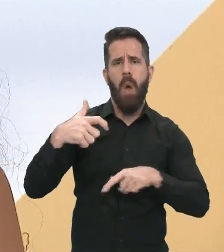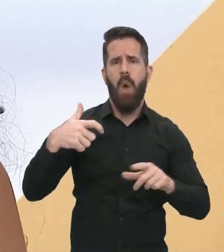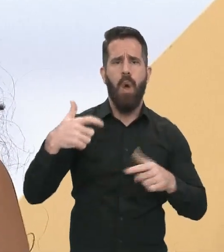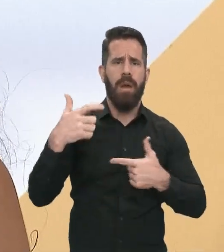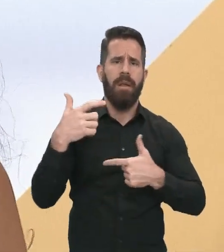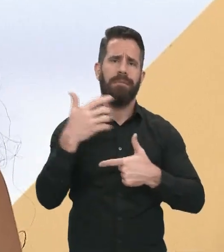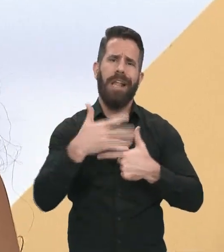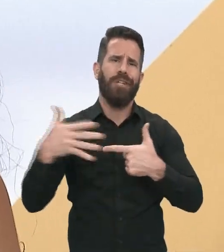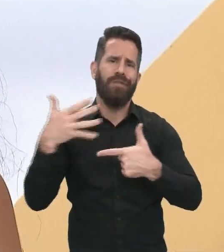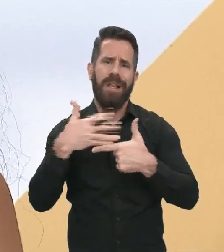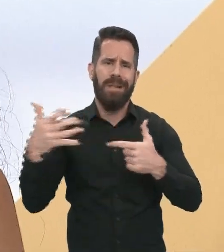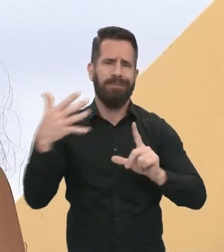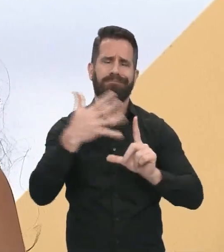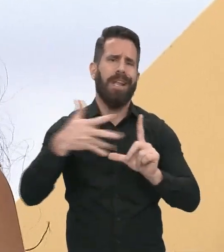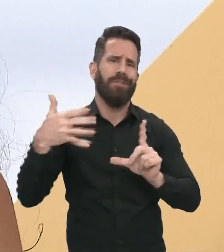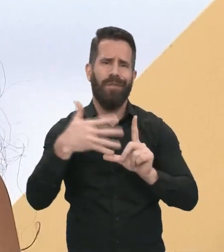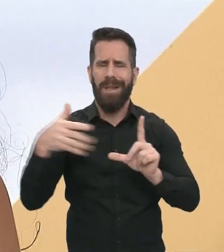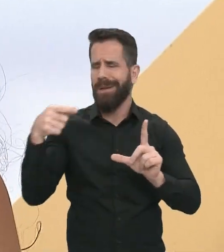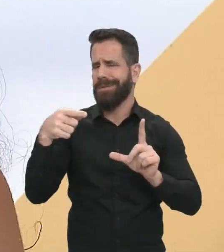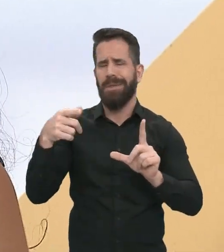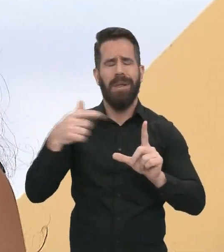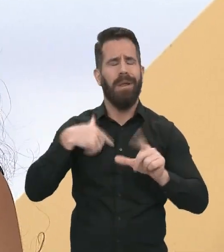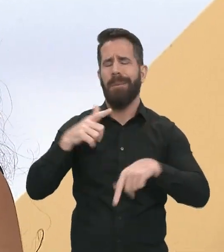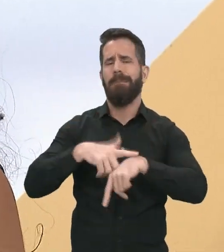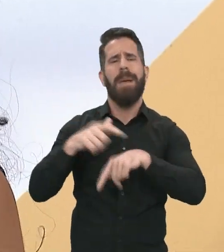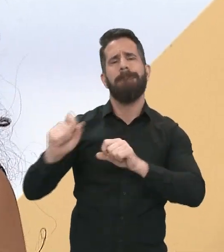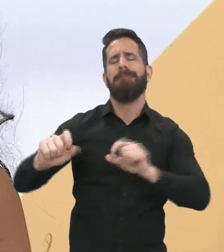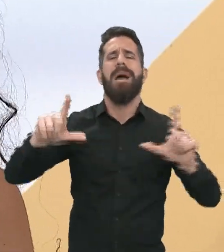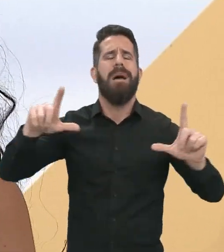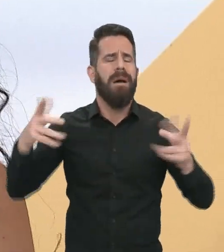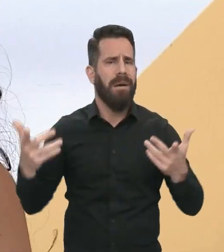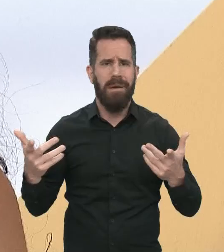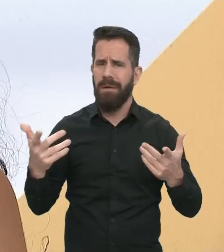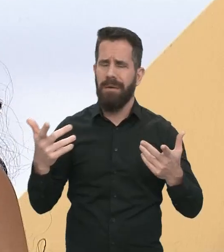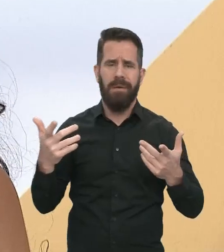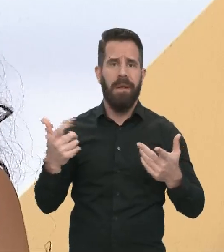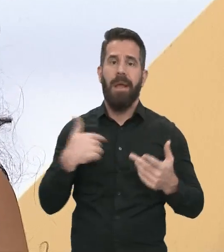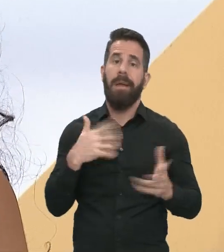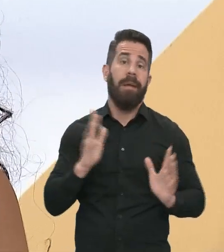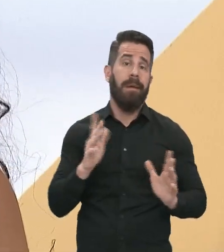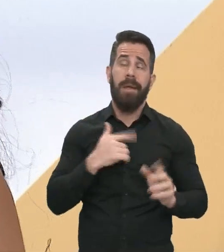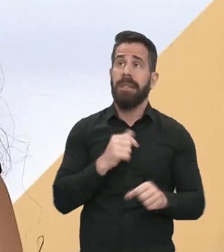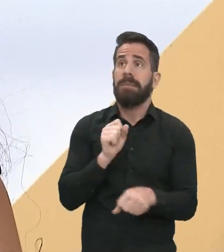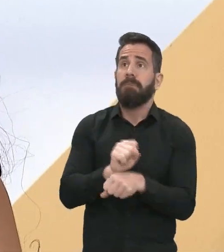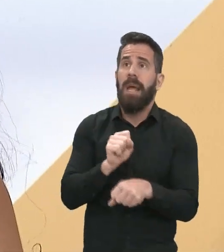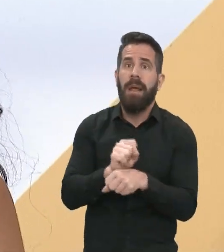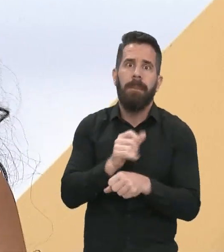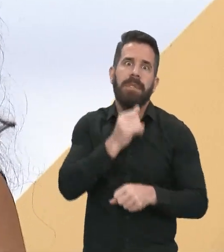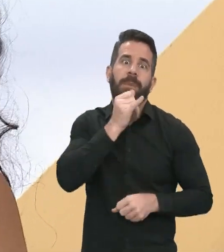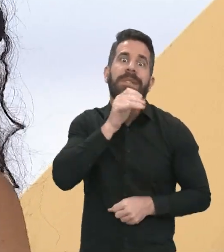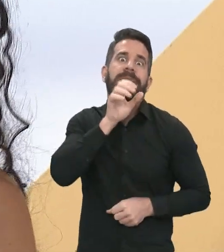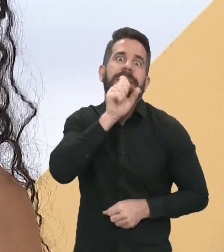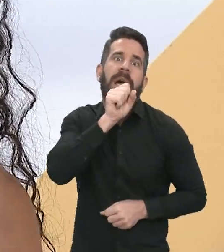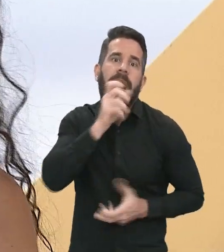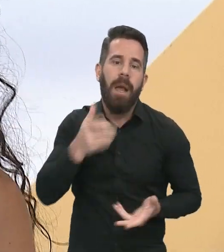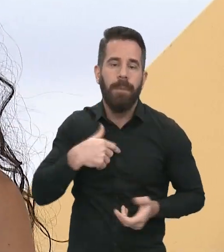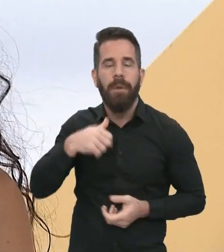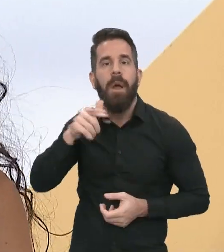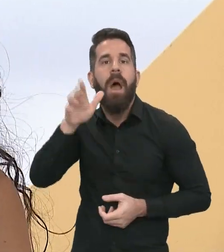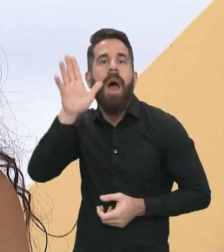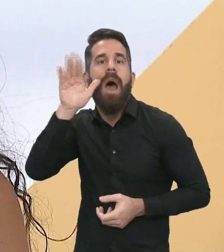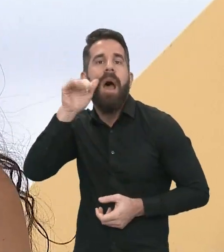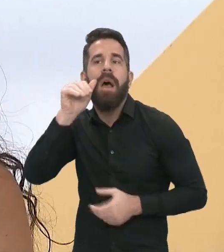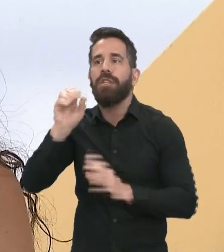ela quiser, no episódio que ela quiser, o filme que ela quiser. E antes a gente tinha que esperar, por exemplo, o dia de sábado para assistir TV Globinho no horário